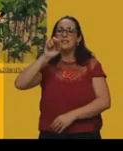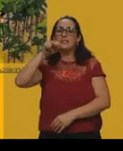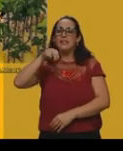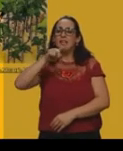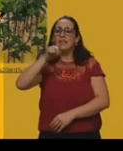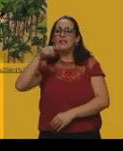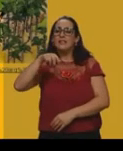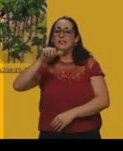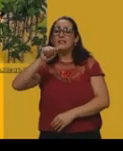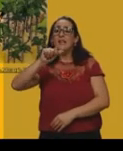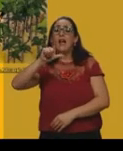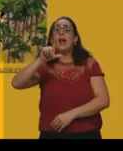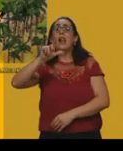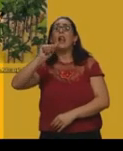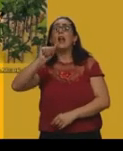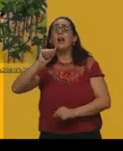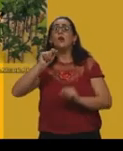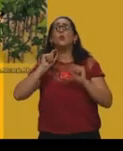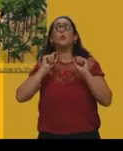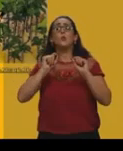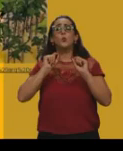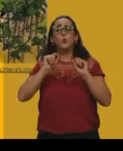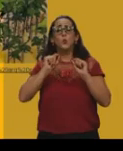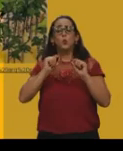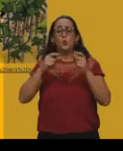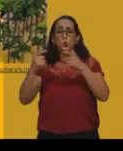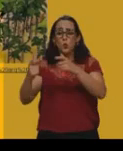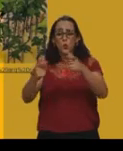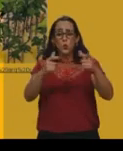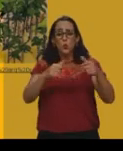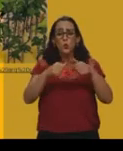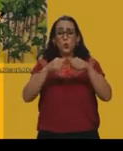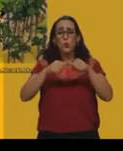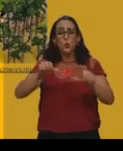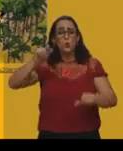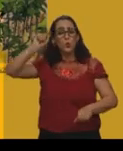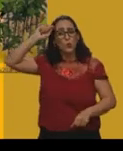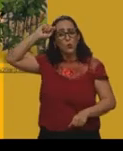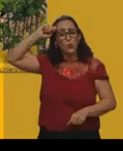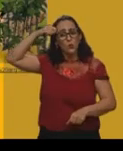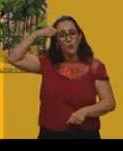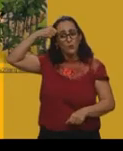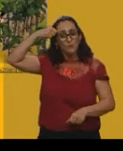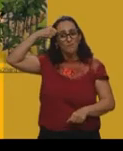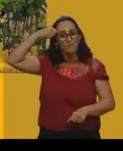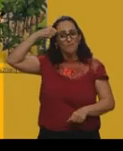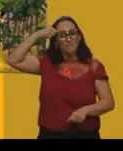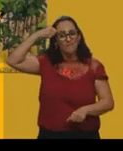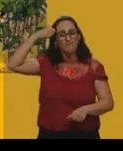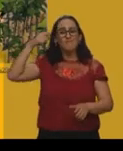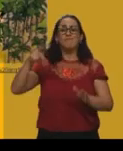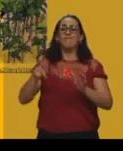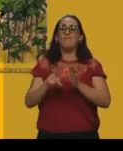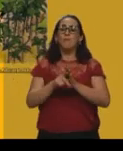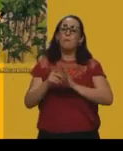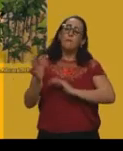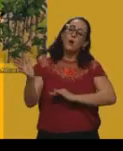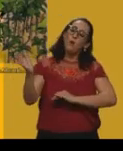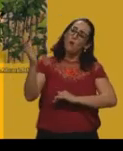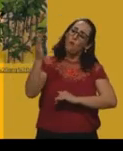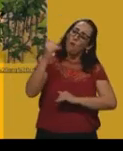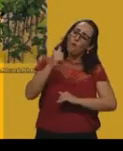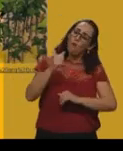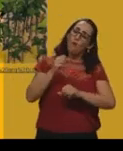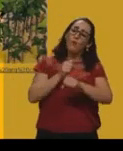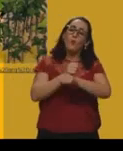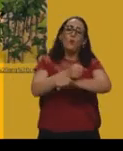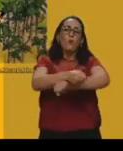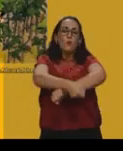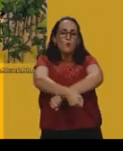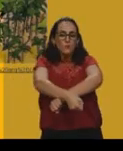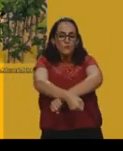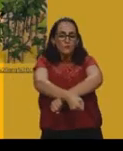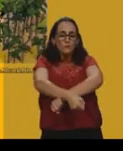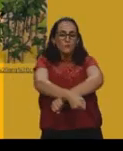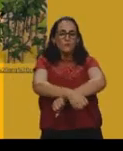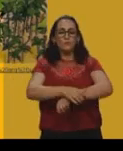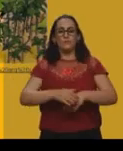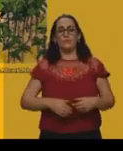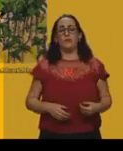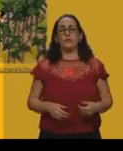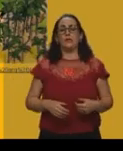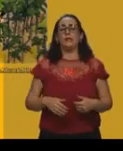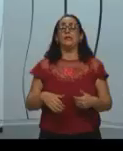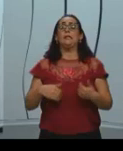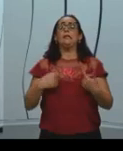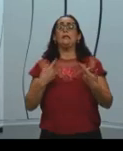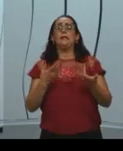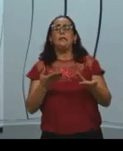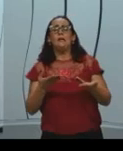negros, né, que vieram da África como mão de obra escravizada. O que acontece? Mais para frente nós vamos falar